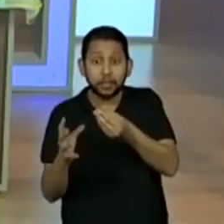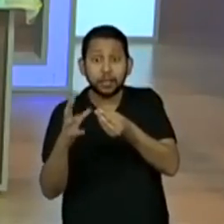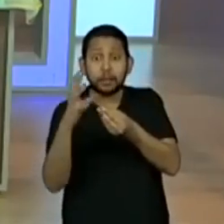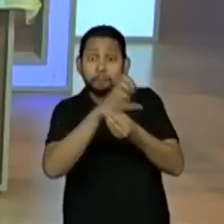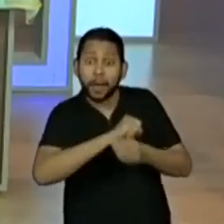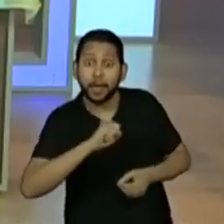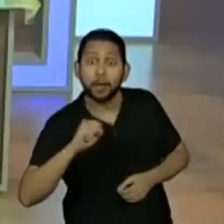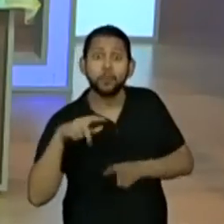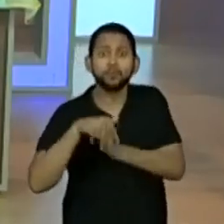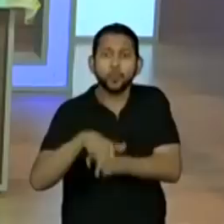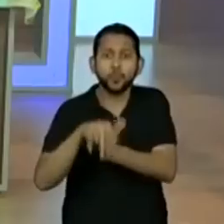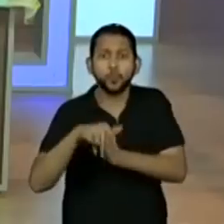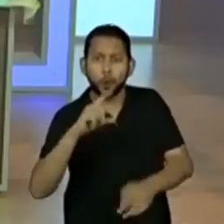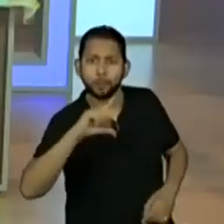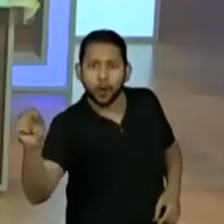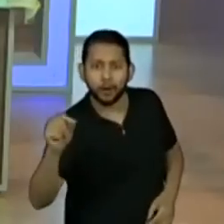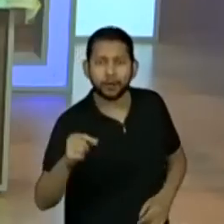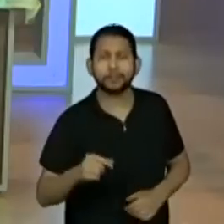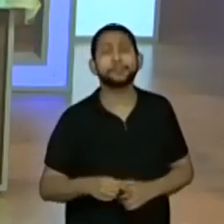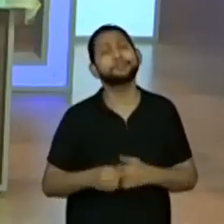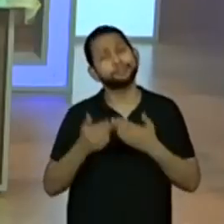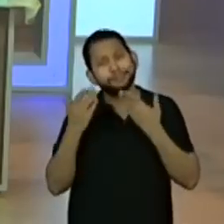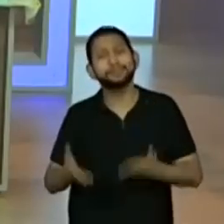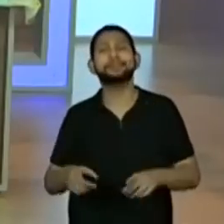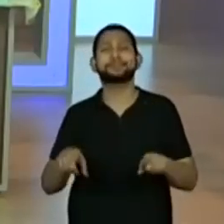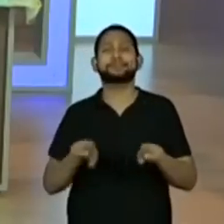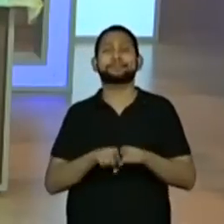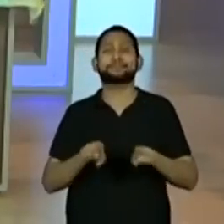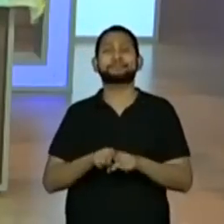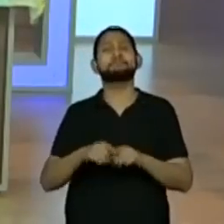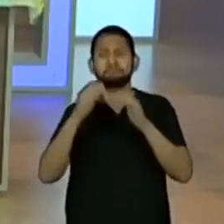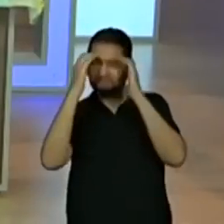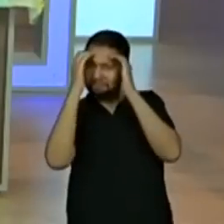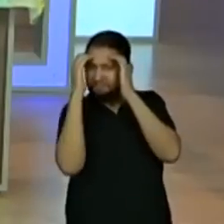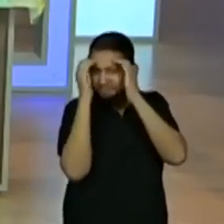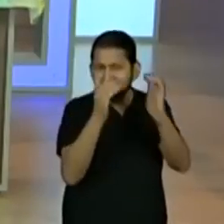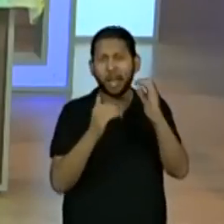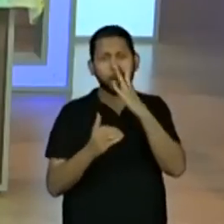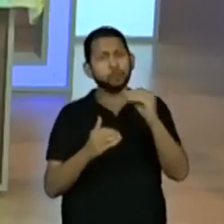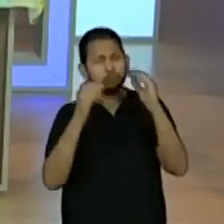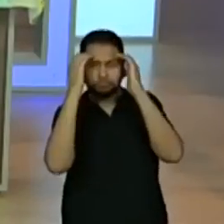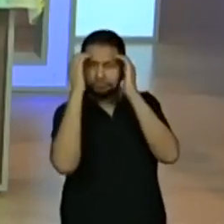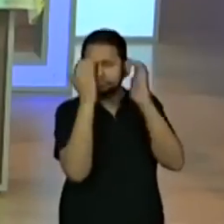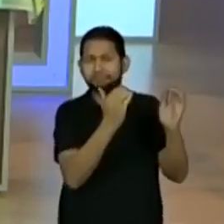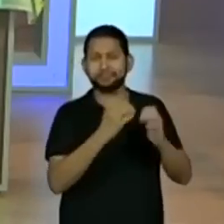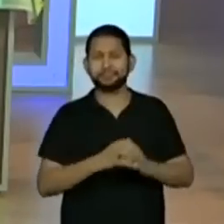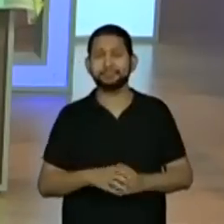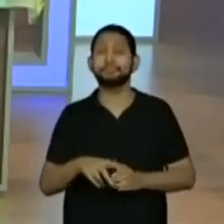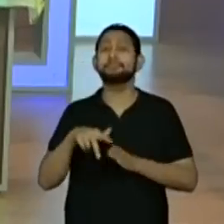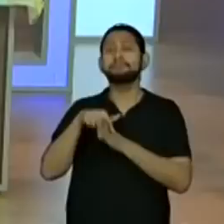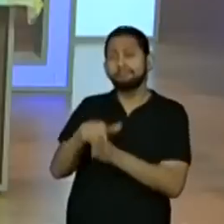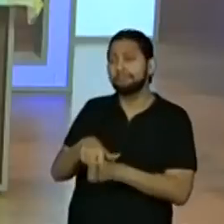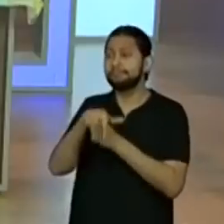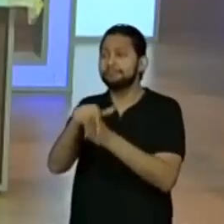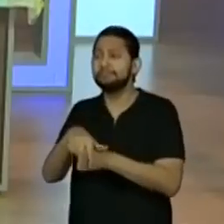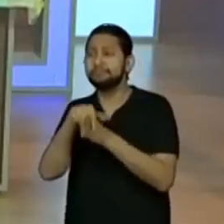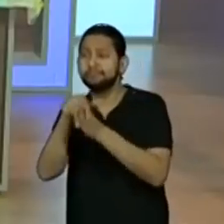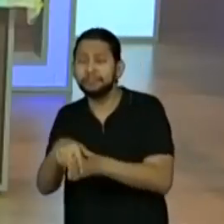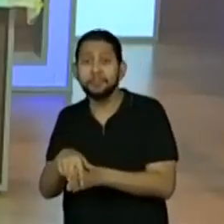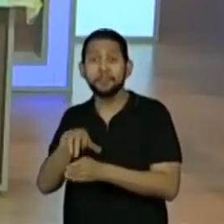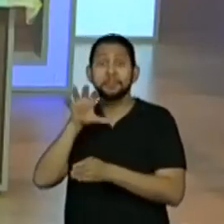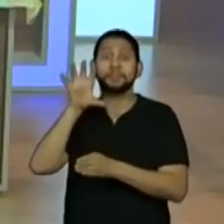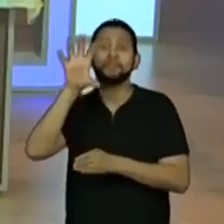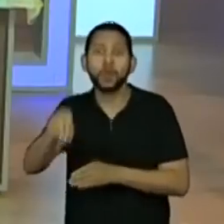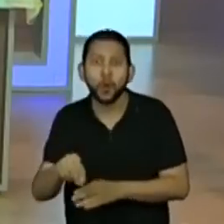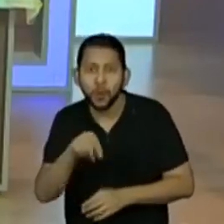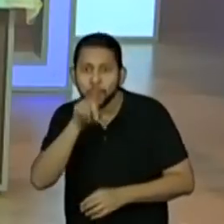sai cavalgando. E ele fez do mesmo jeito que a raposa tinha dito e conseguiu todos os seus tesouros